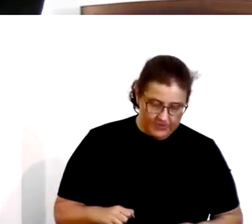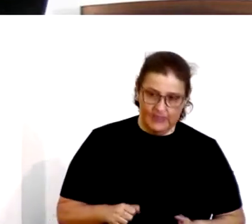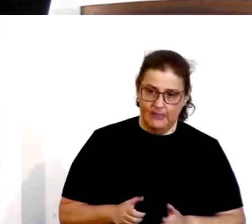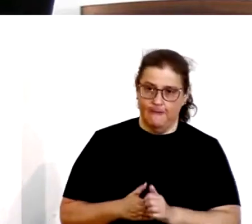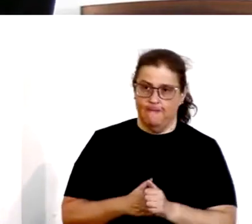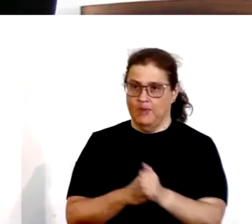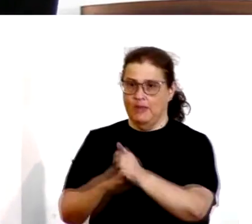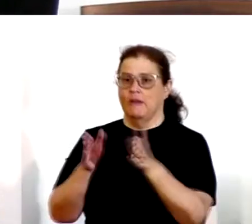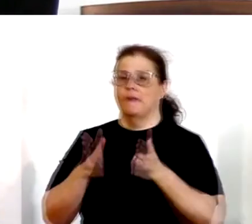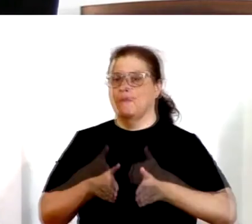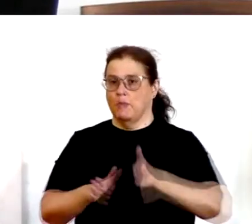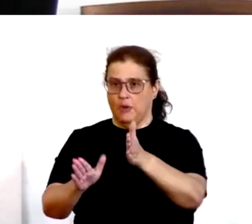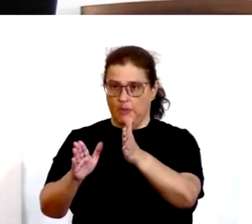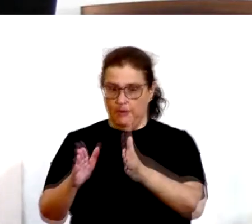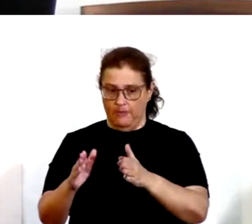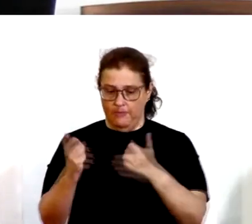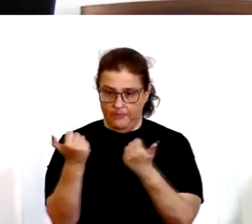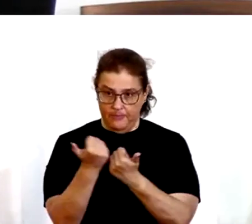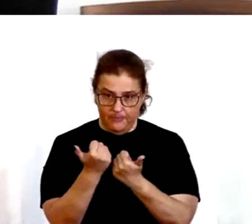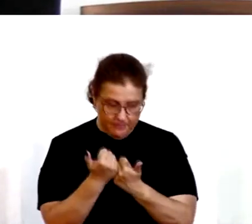mesmo caminho.